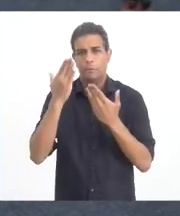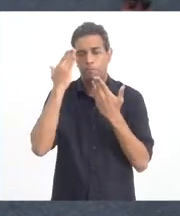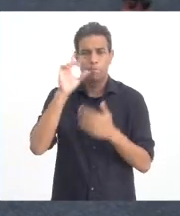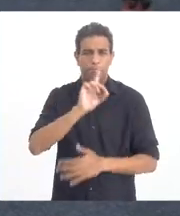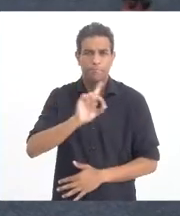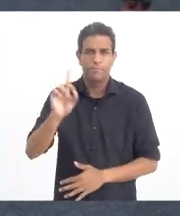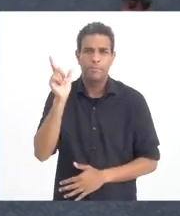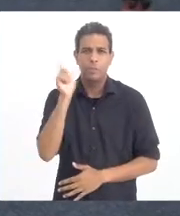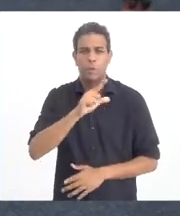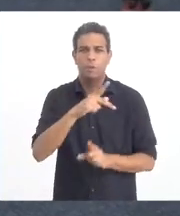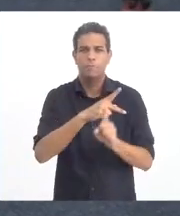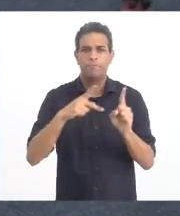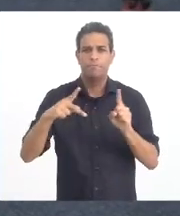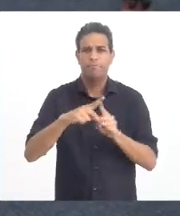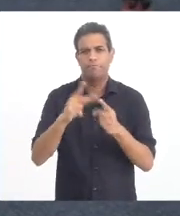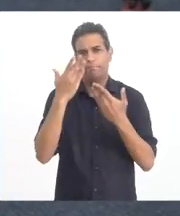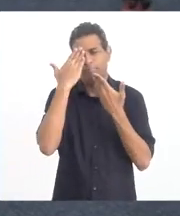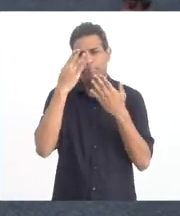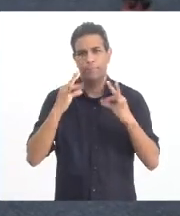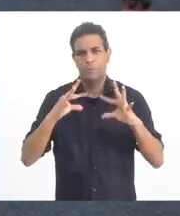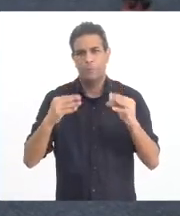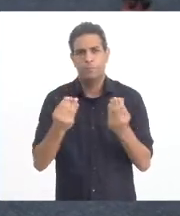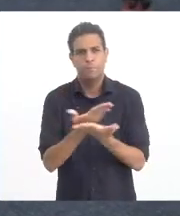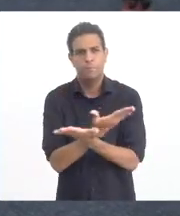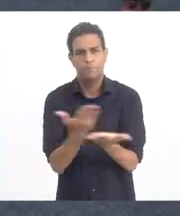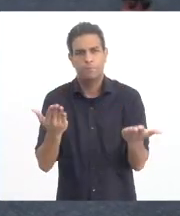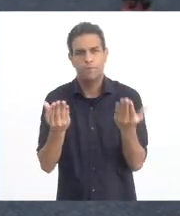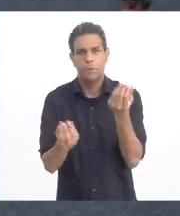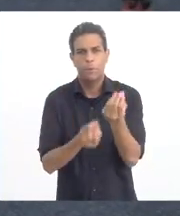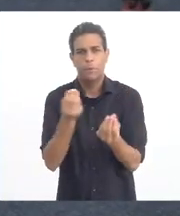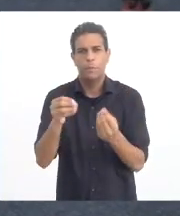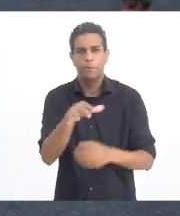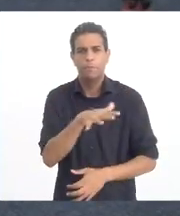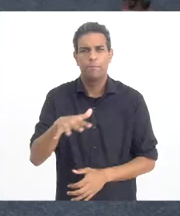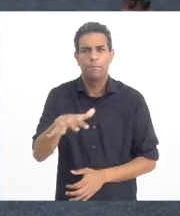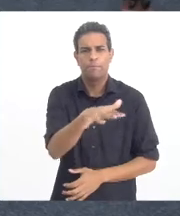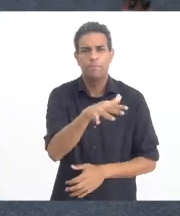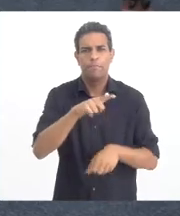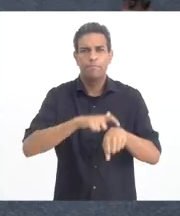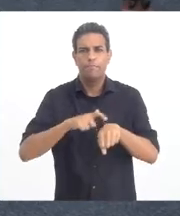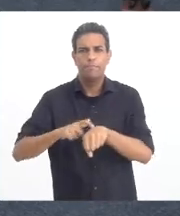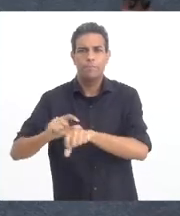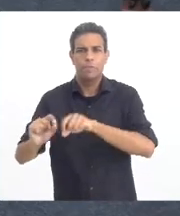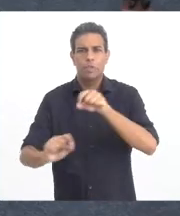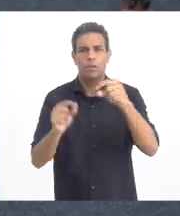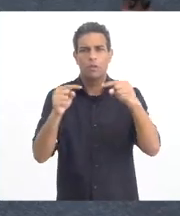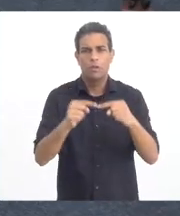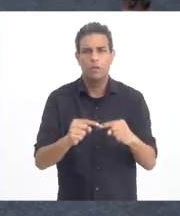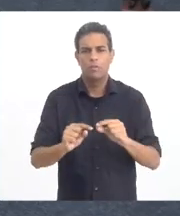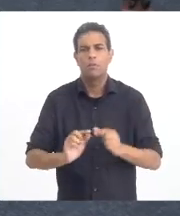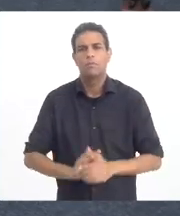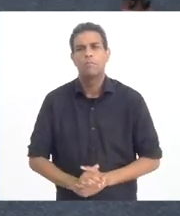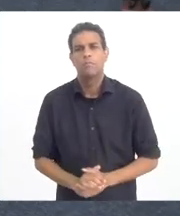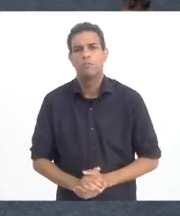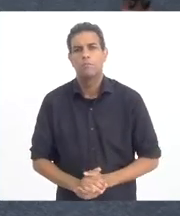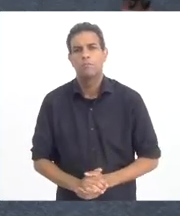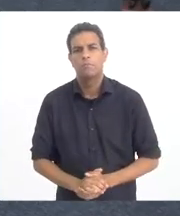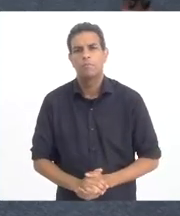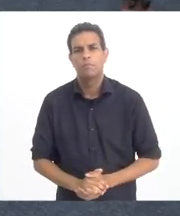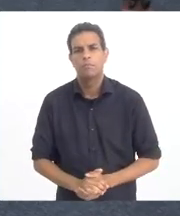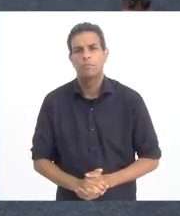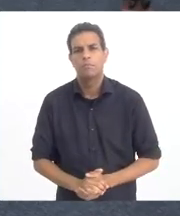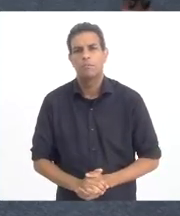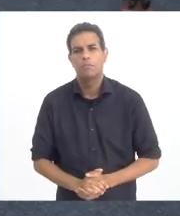as pensionistas. Vocês estão de parabéns. Mas vocês sabem por que foram protegidas? Porque eu, na reserva, eu